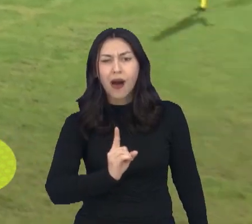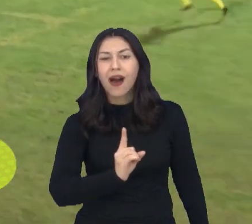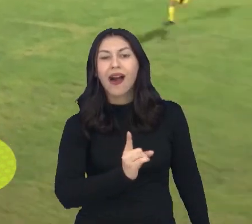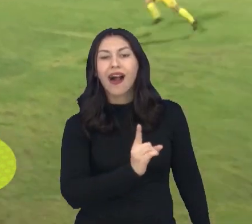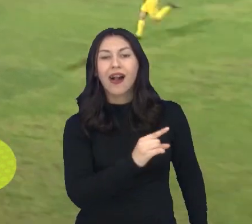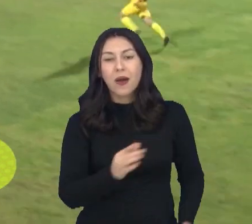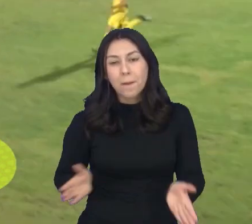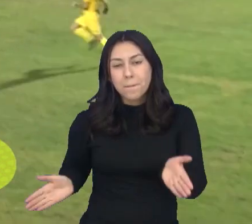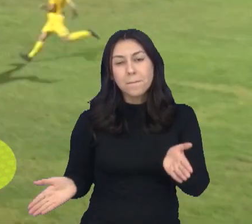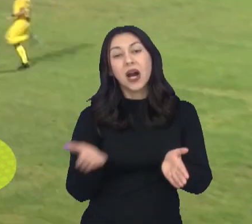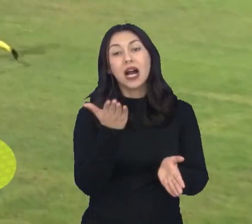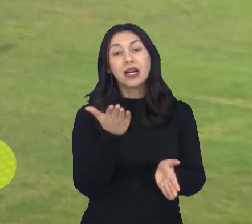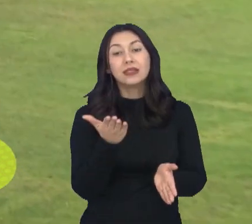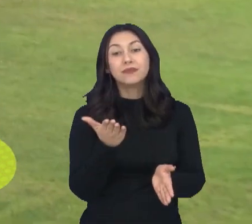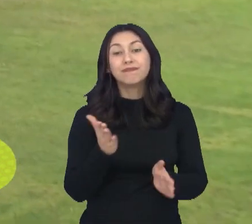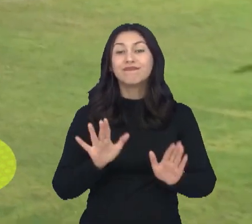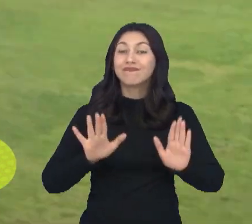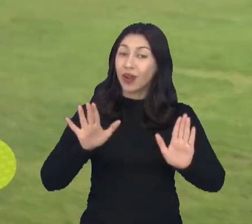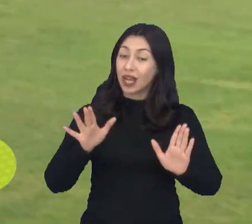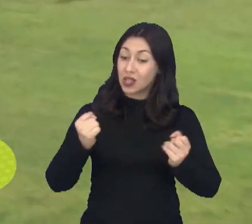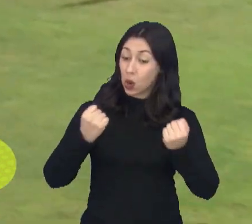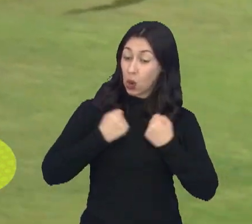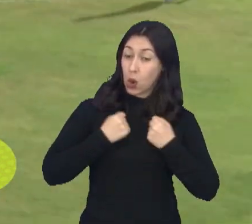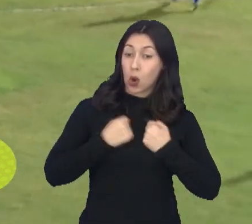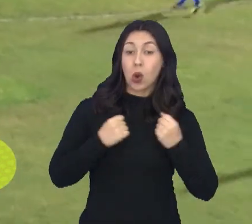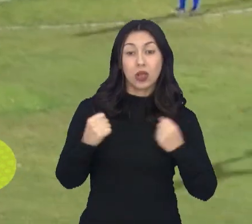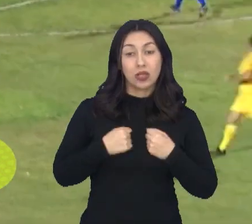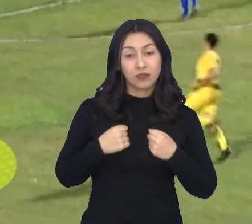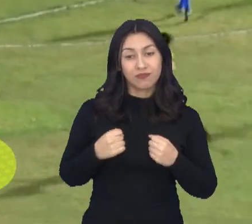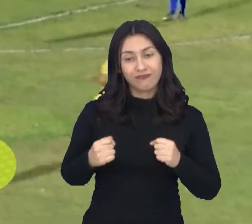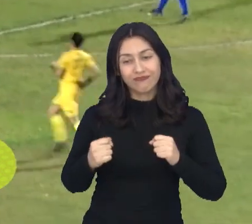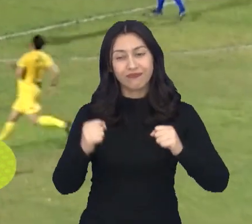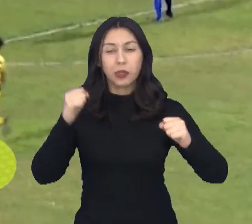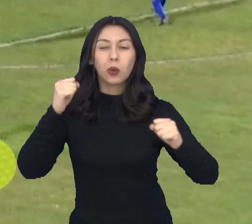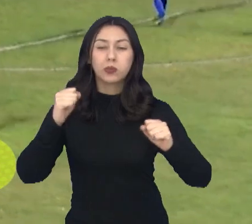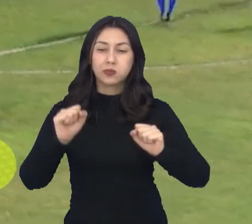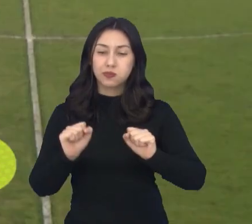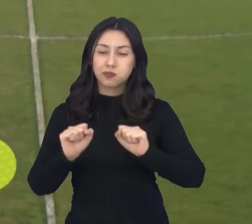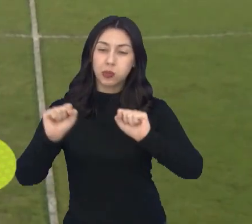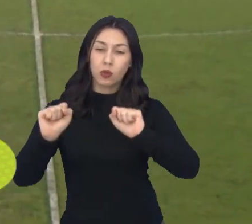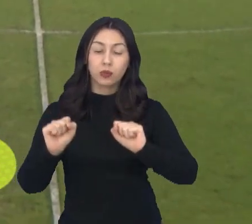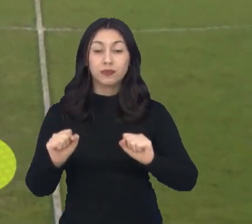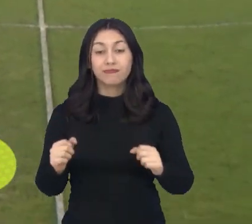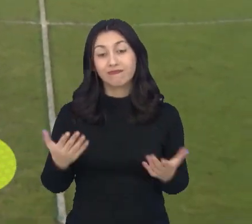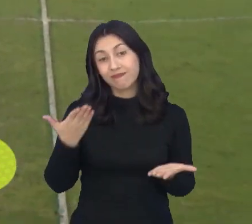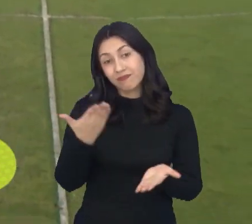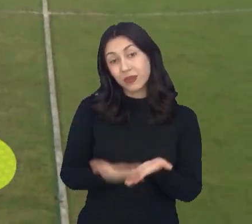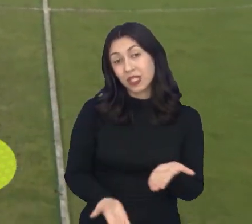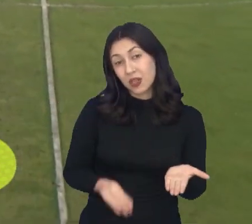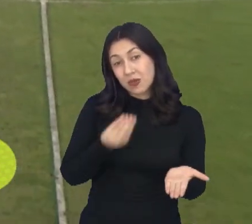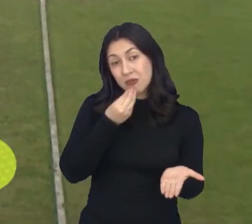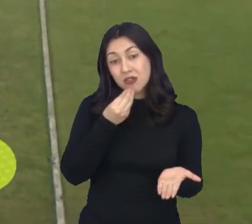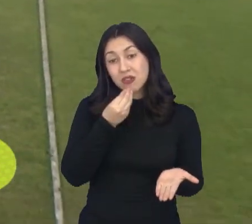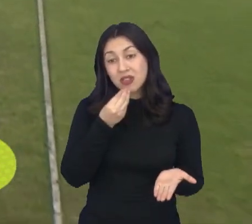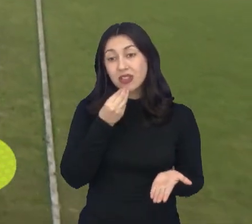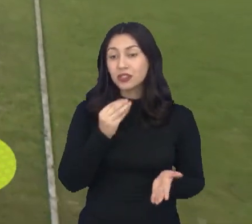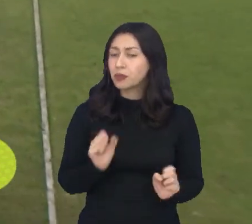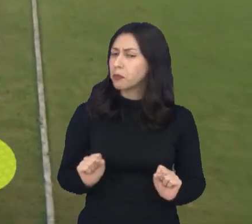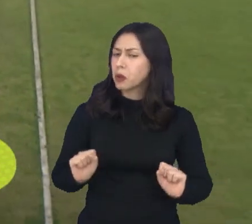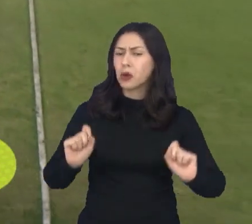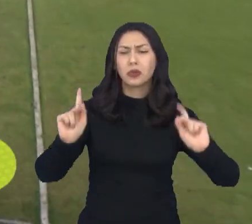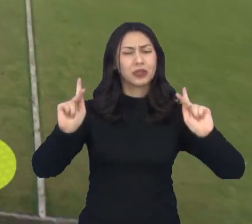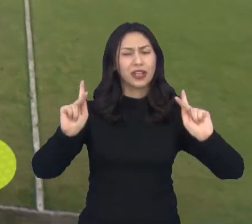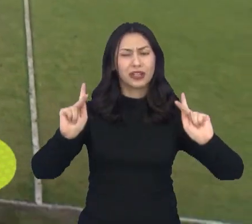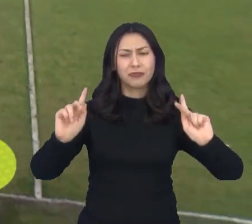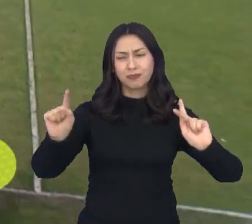pés de Matheus Serafim, que na cara do gol desperdiçou a chance. Mas no final não fez falta, e a vitória